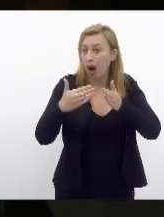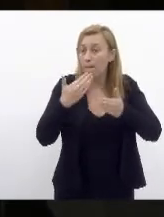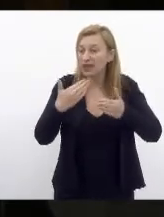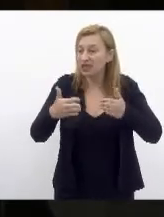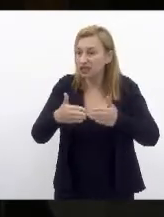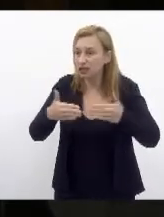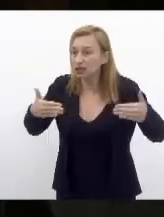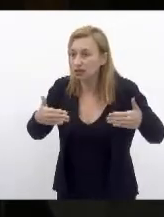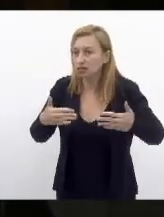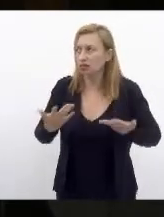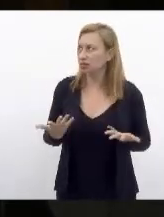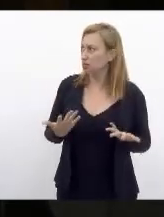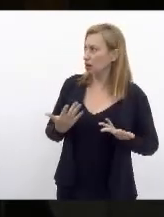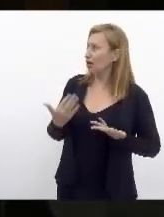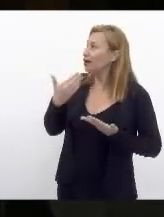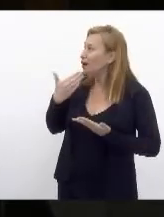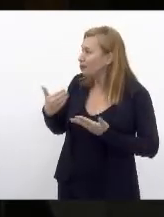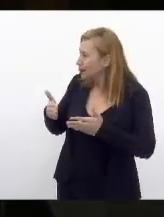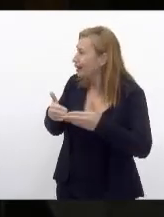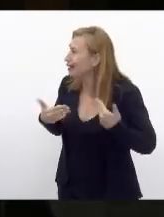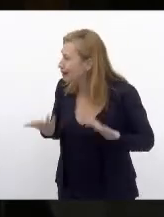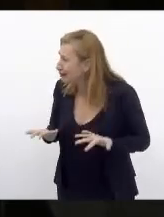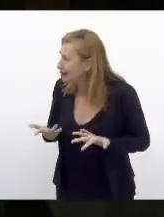que eu não tenho que pedir licença aos senhores nem a ninguém.